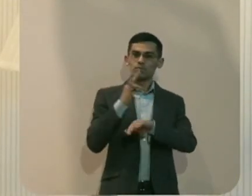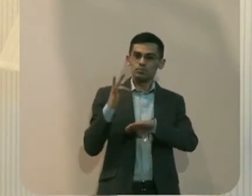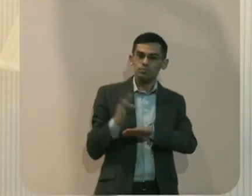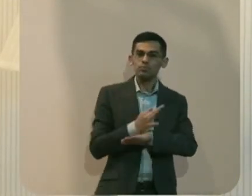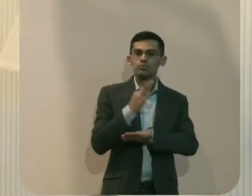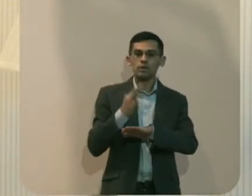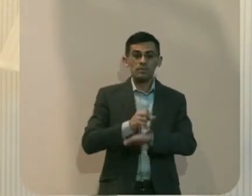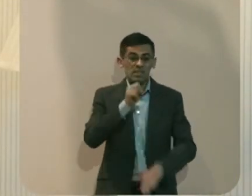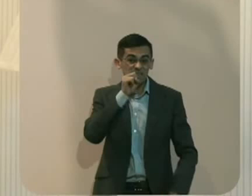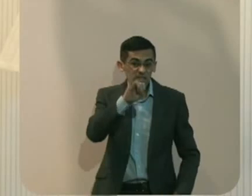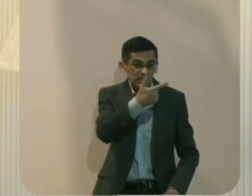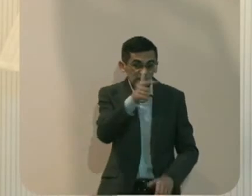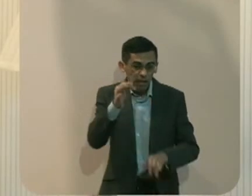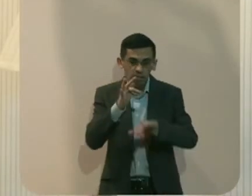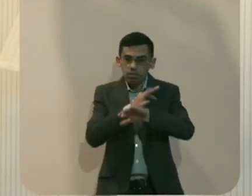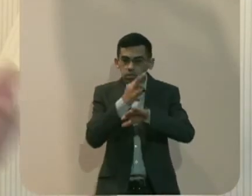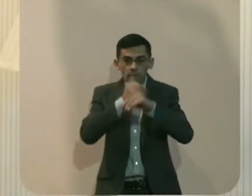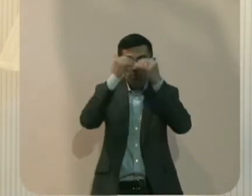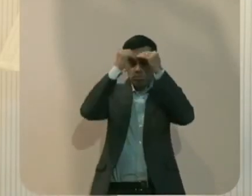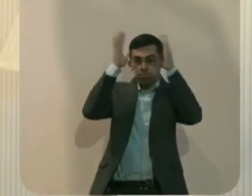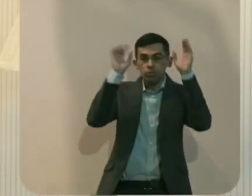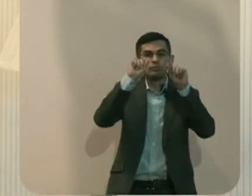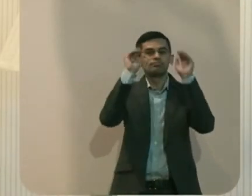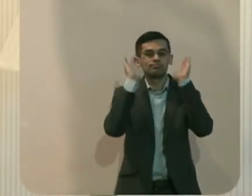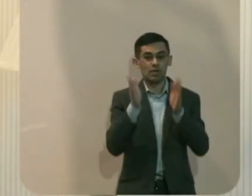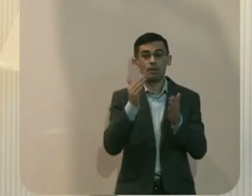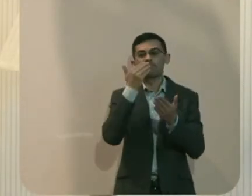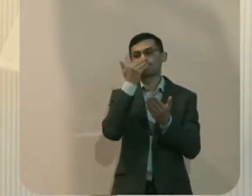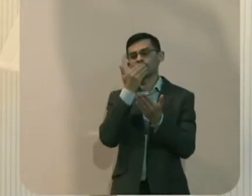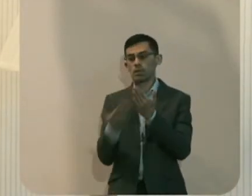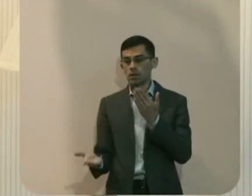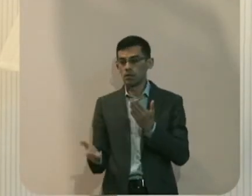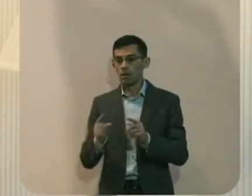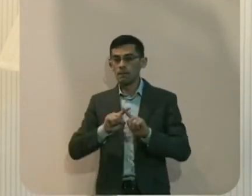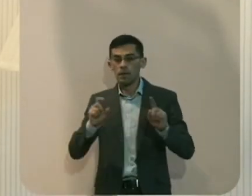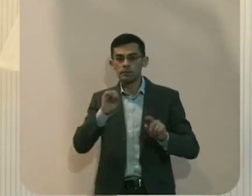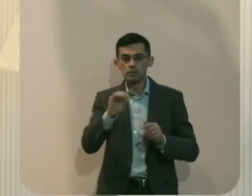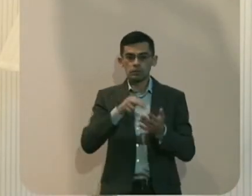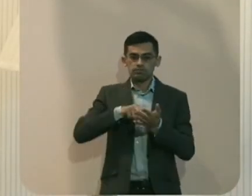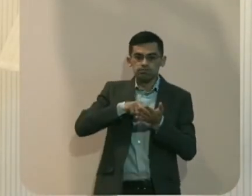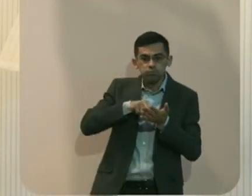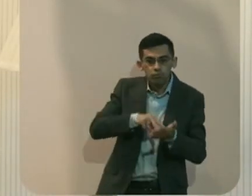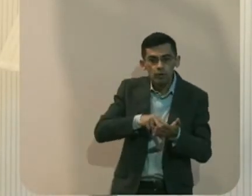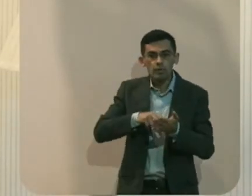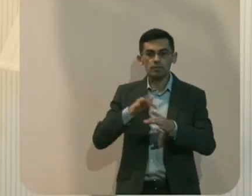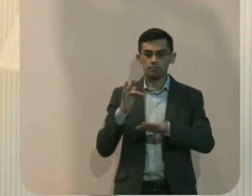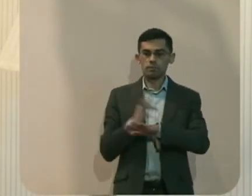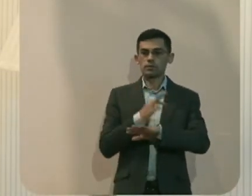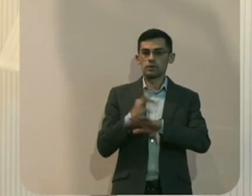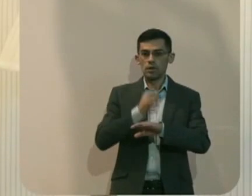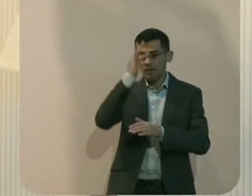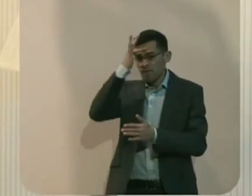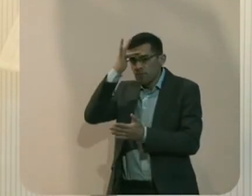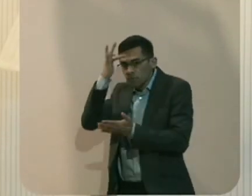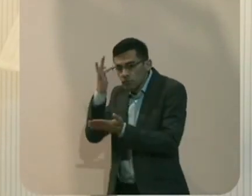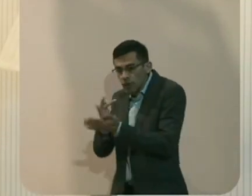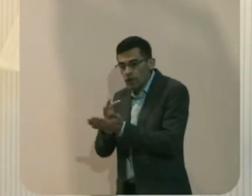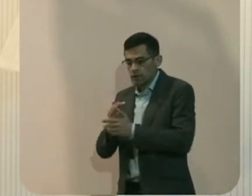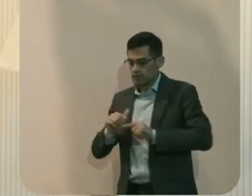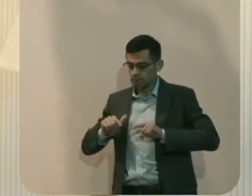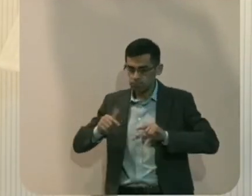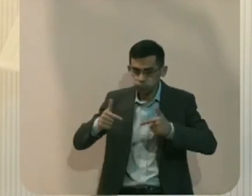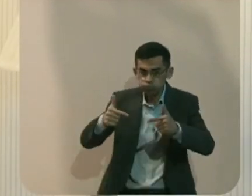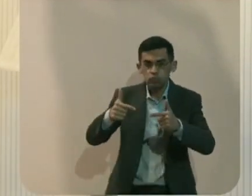não persevera, quem desiste já perdeu. Mas se a gente continua firme, quer seja na fé, na luta,